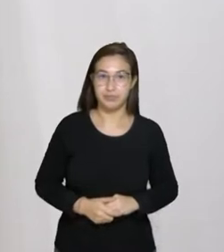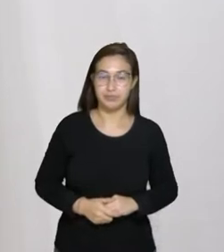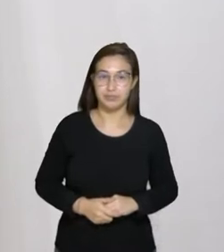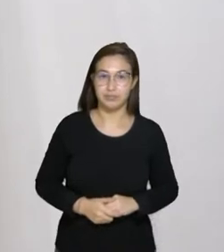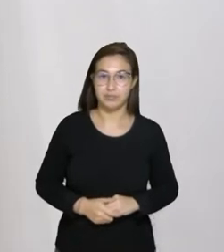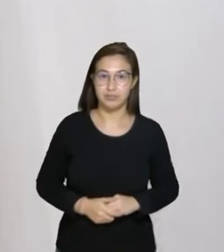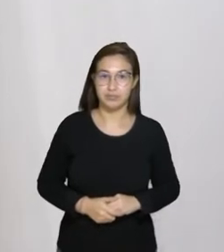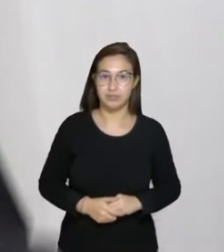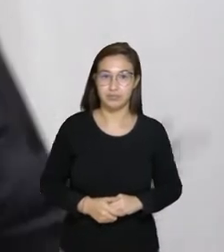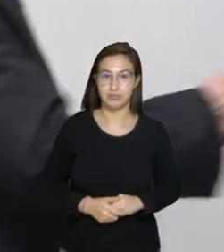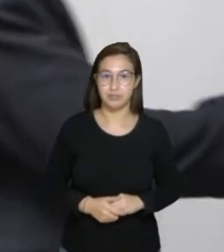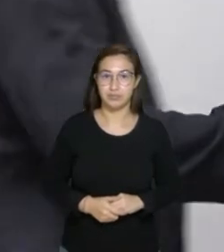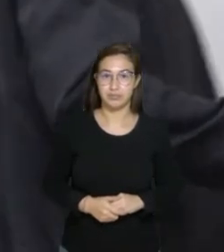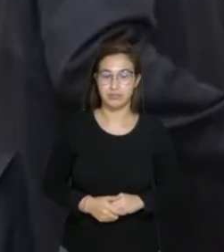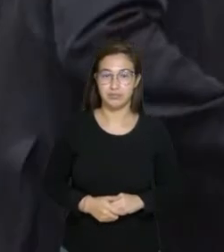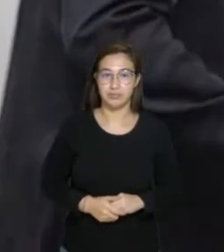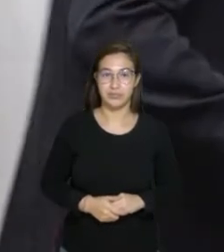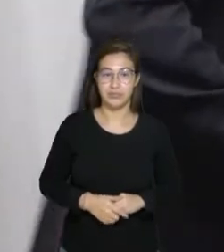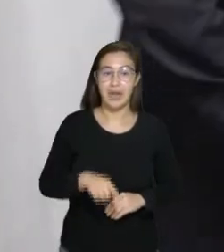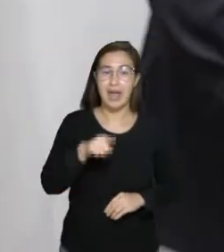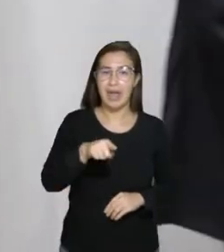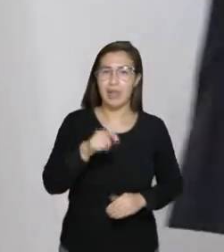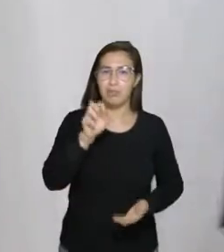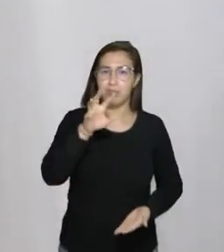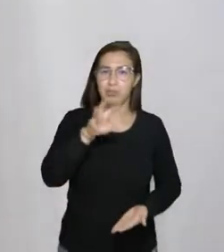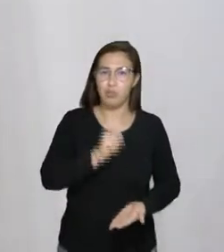E diz que essa contratação,